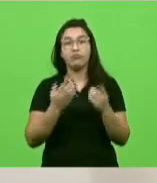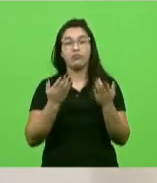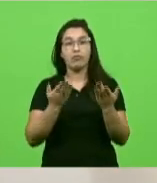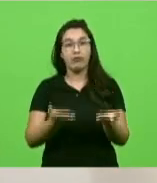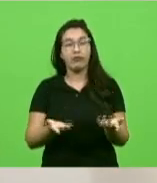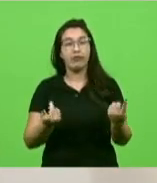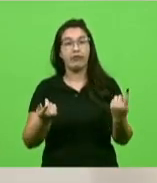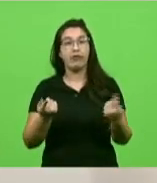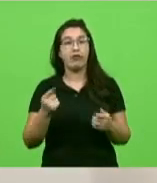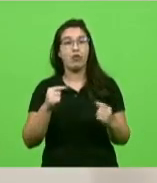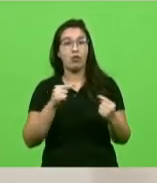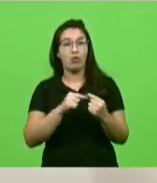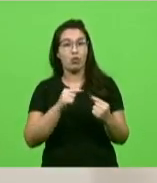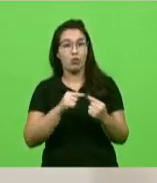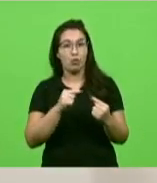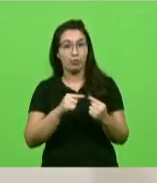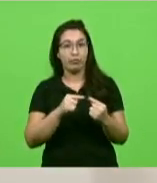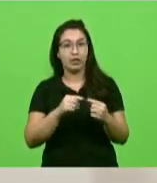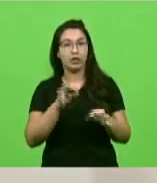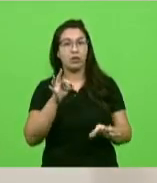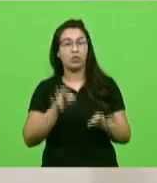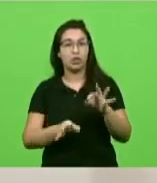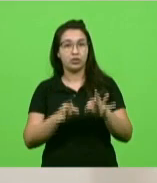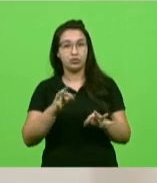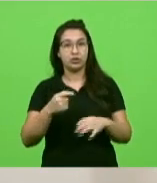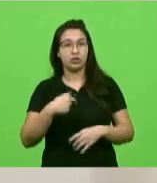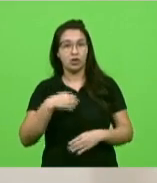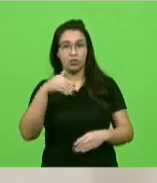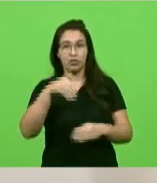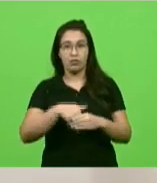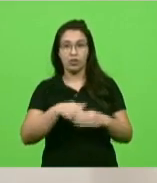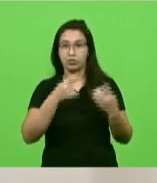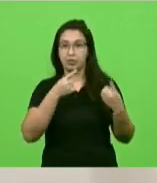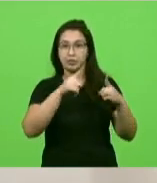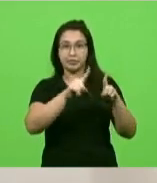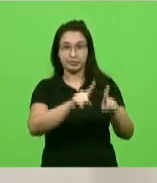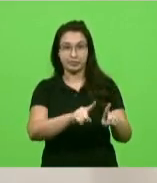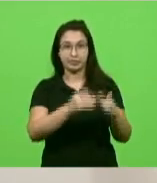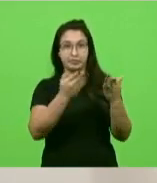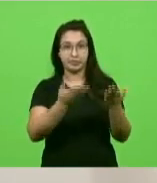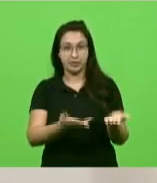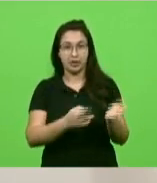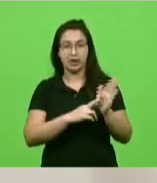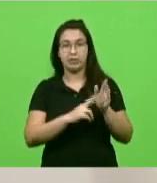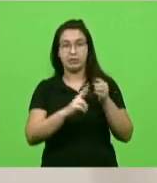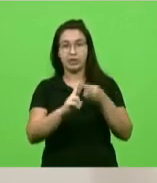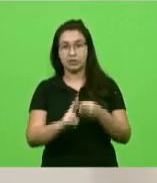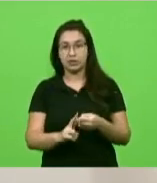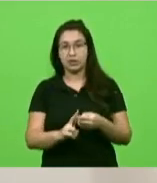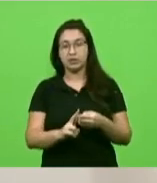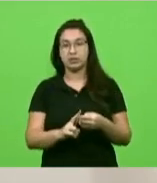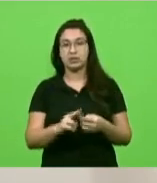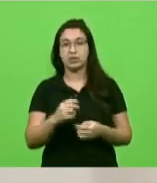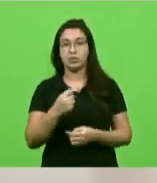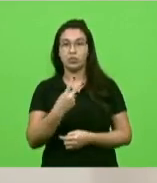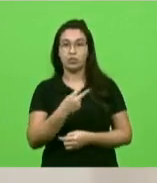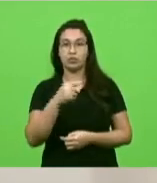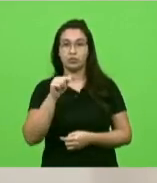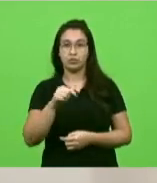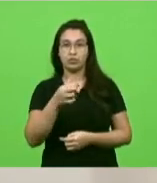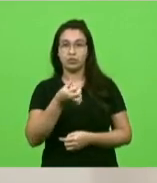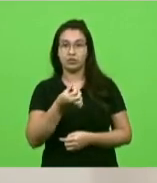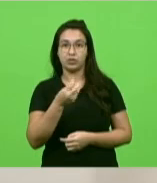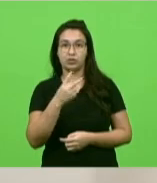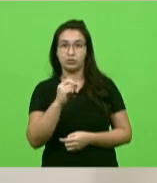a expressão da mais pura justiça, voto pela rejeição da representação 2.6/2020,